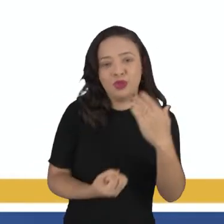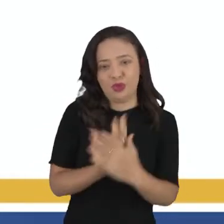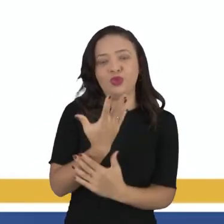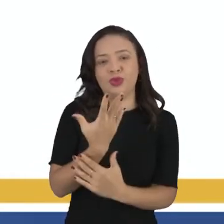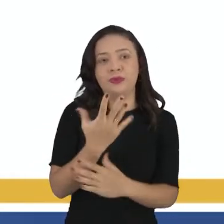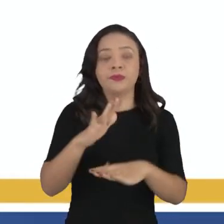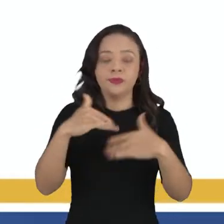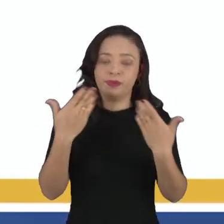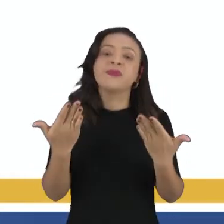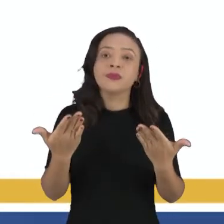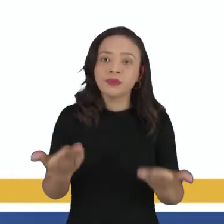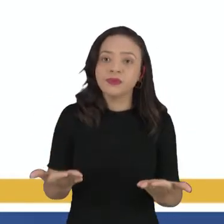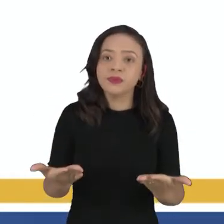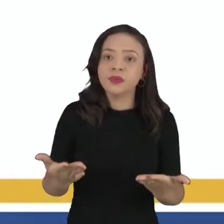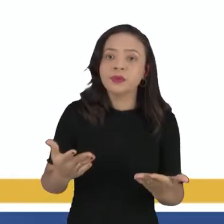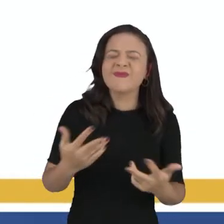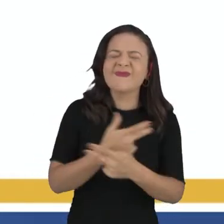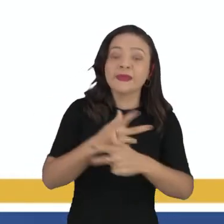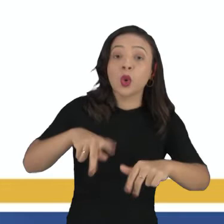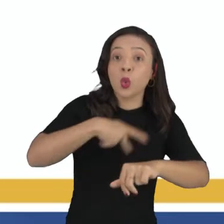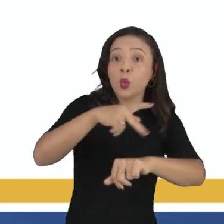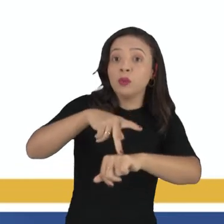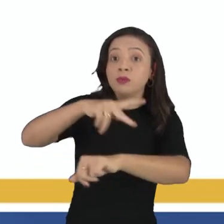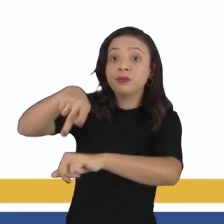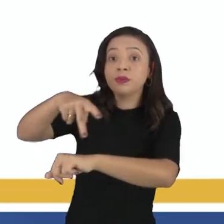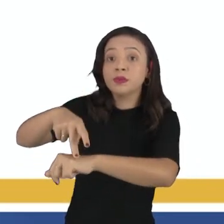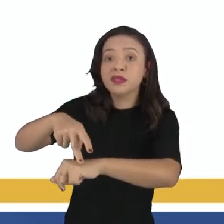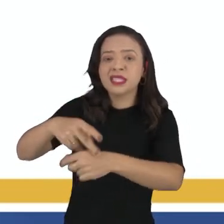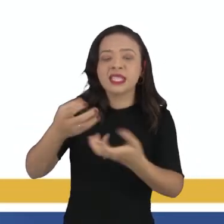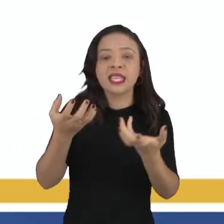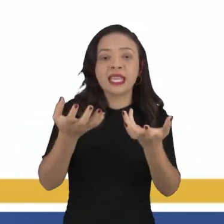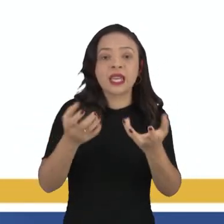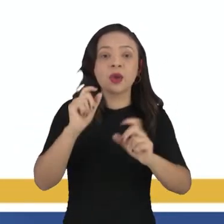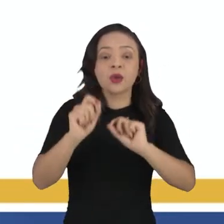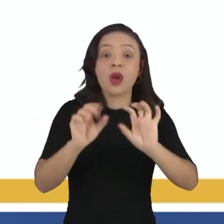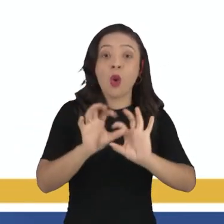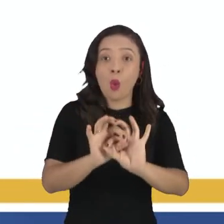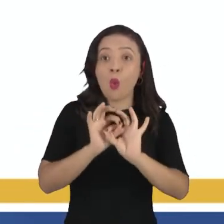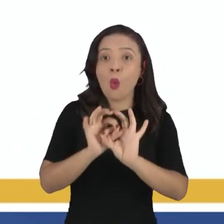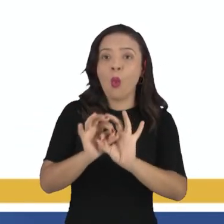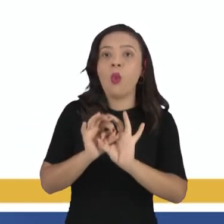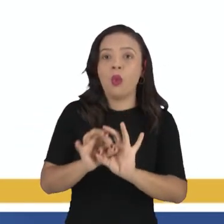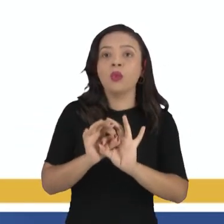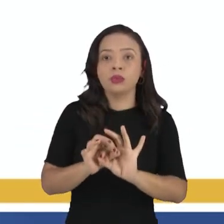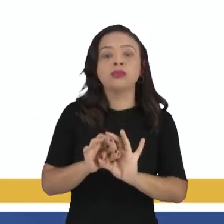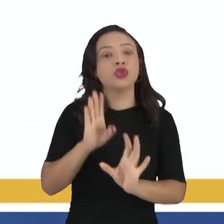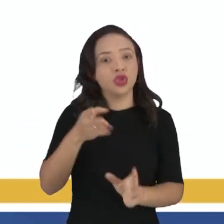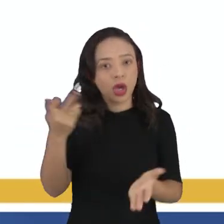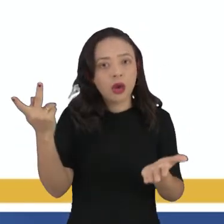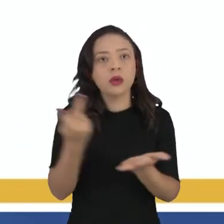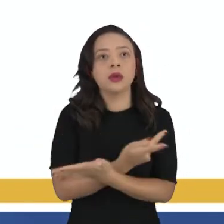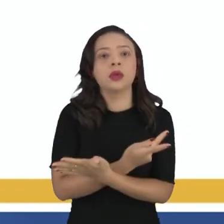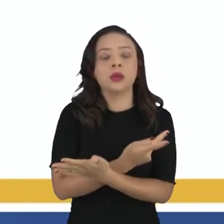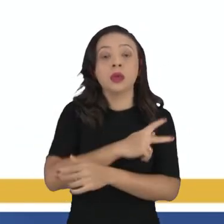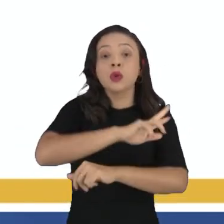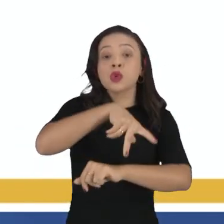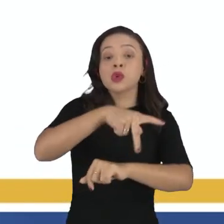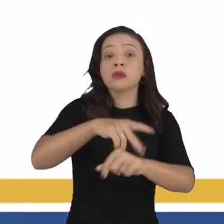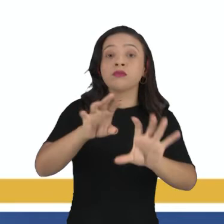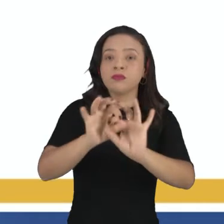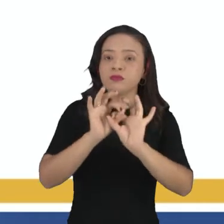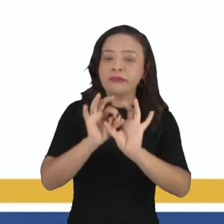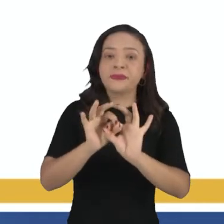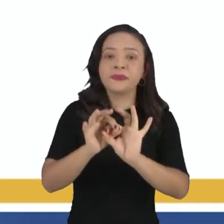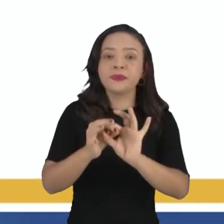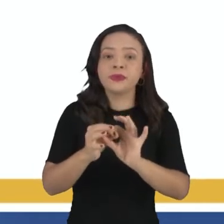tá? Então, os países, né, tendem a se unir, né, isso já aconteceu e vai acontecer ainda mais, os países tendem a se unir